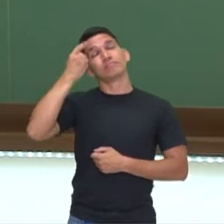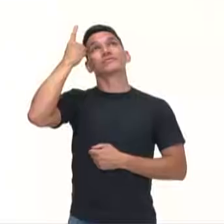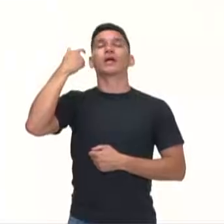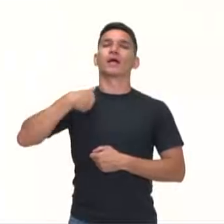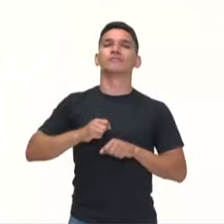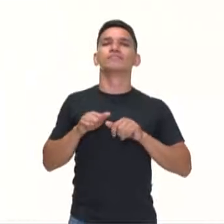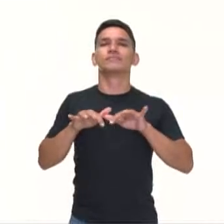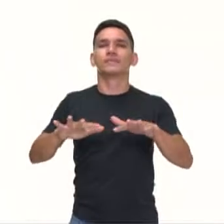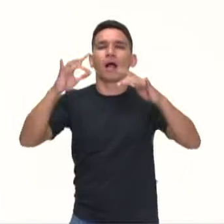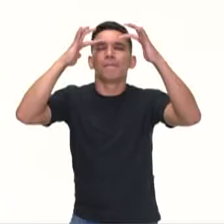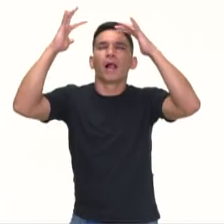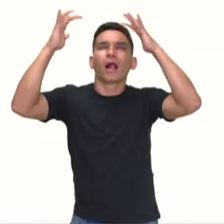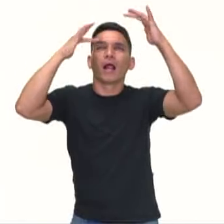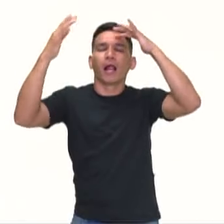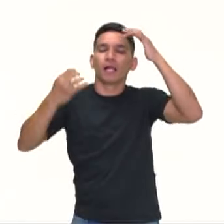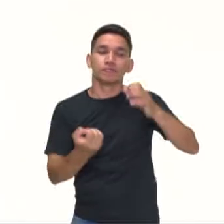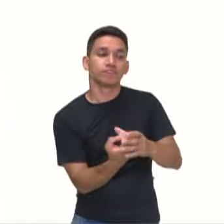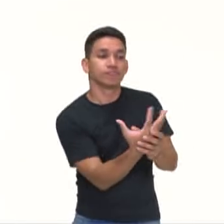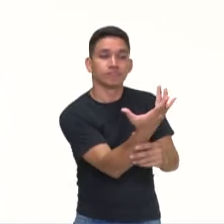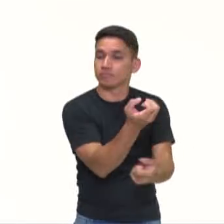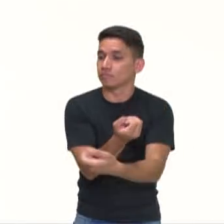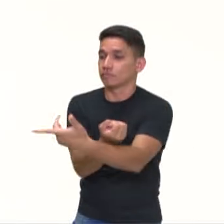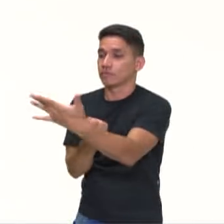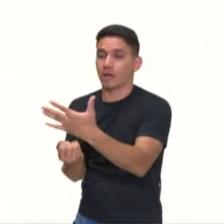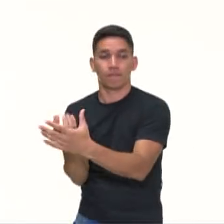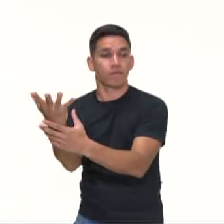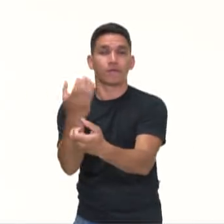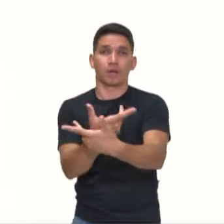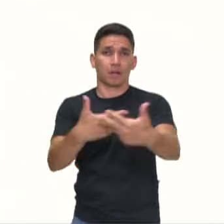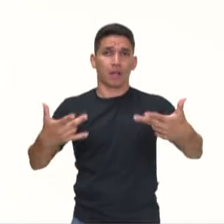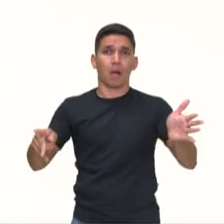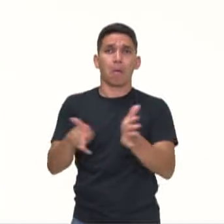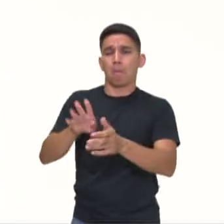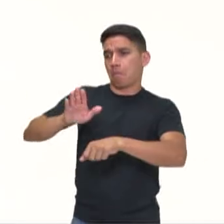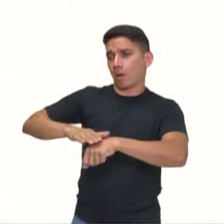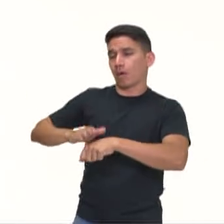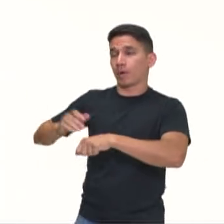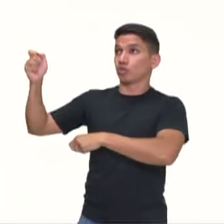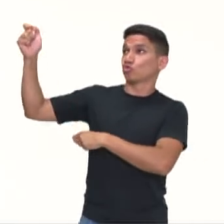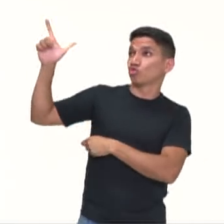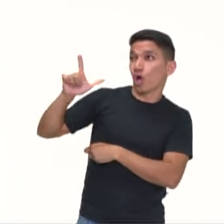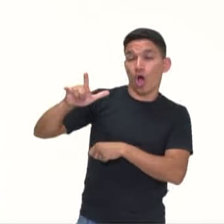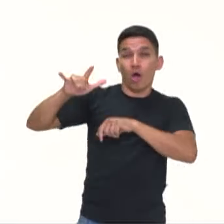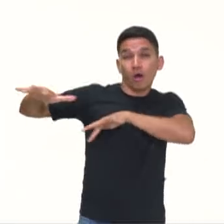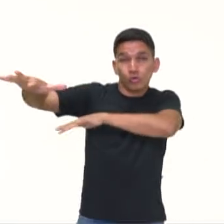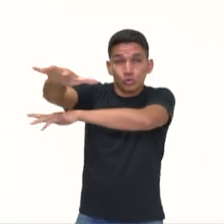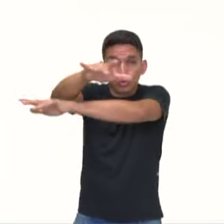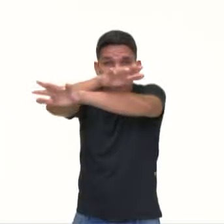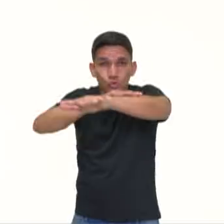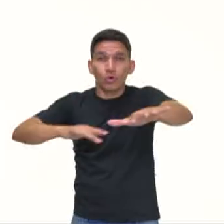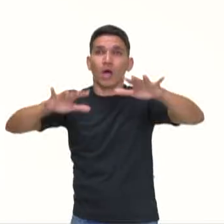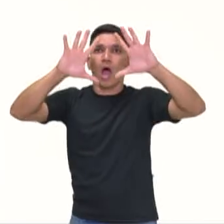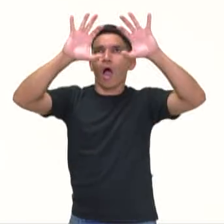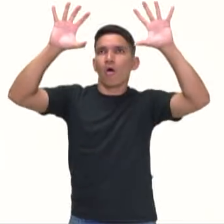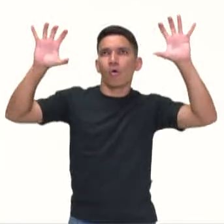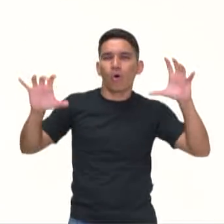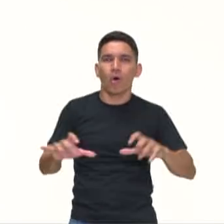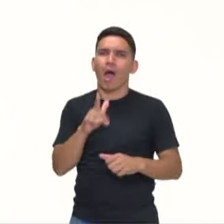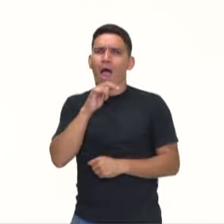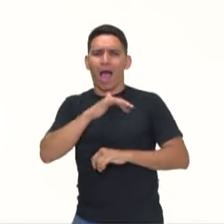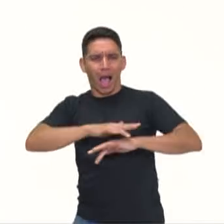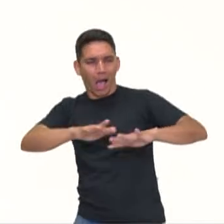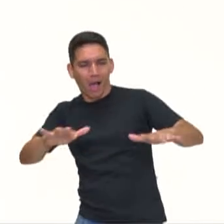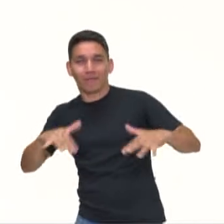em todas as outras formas. E ele mesmo se tornou o sol, o nevoeiro, a nuvem, a terra, as águas, os